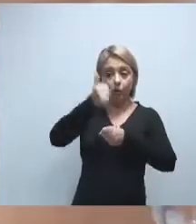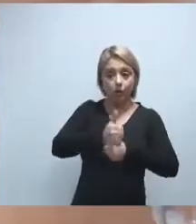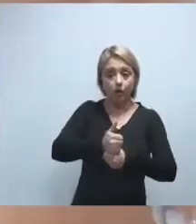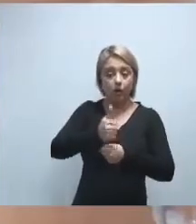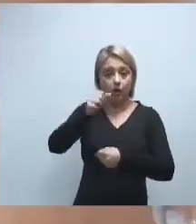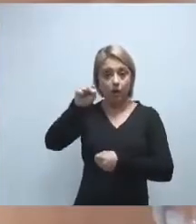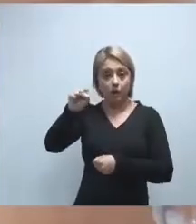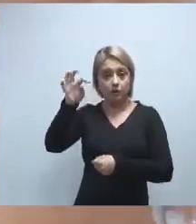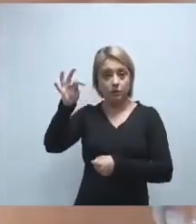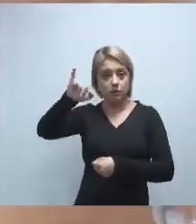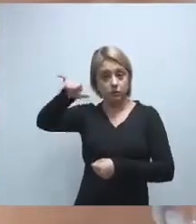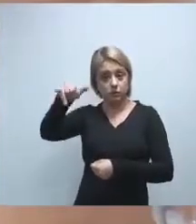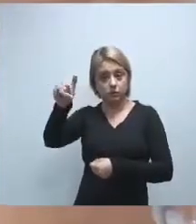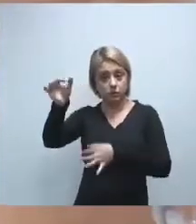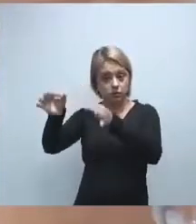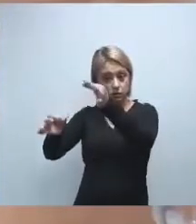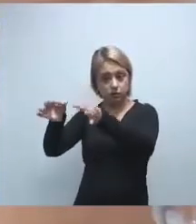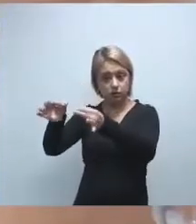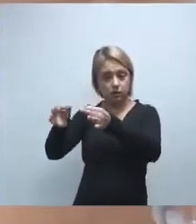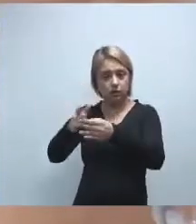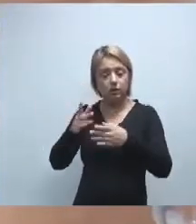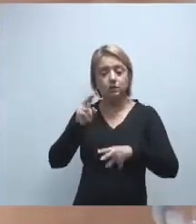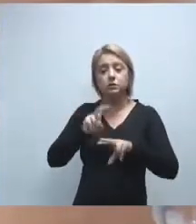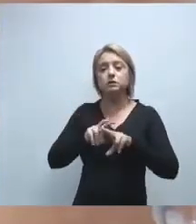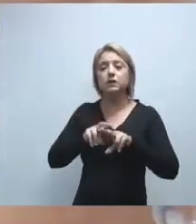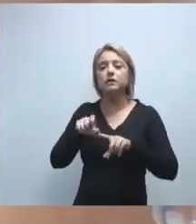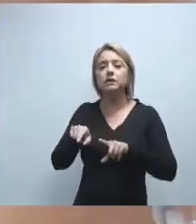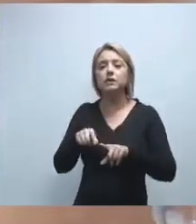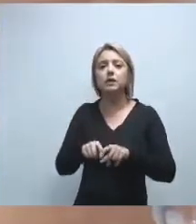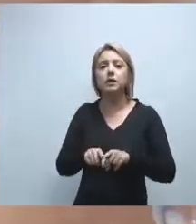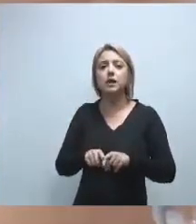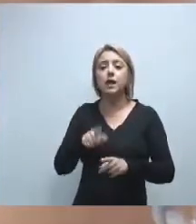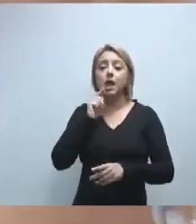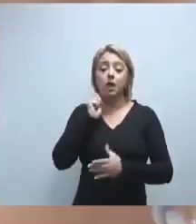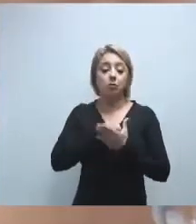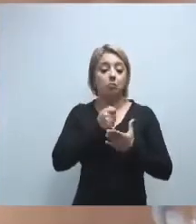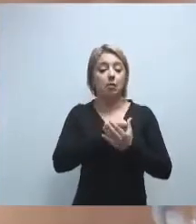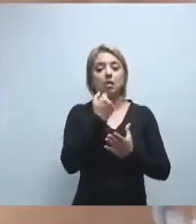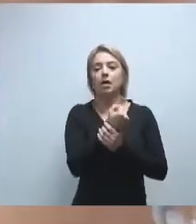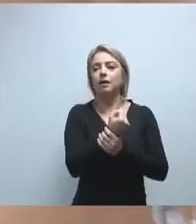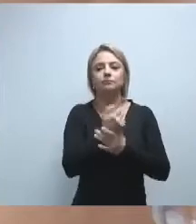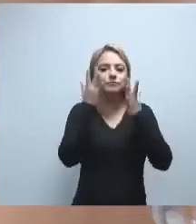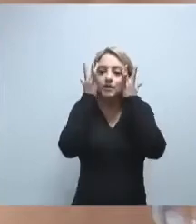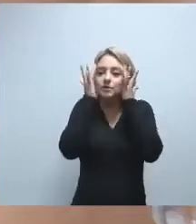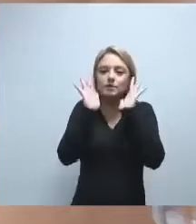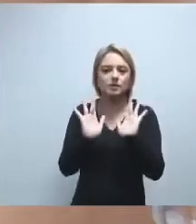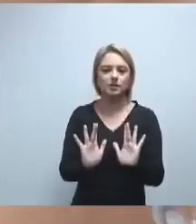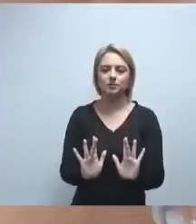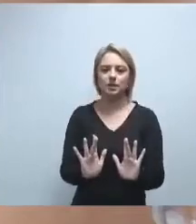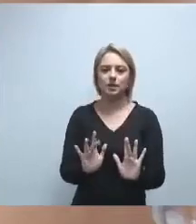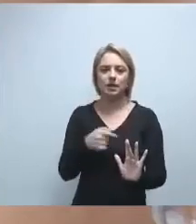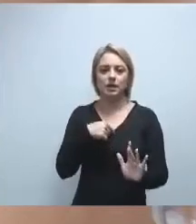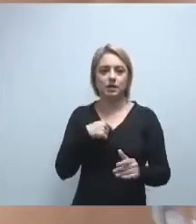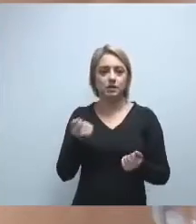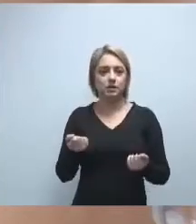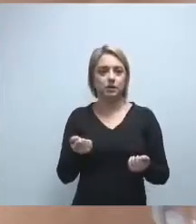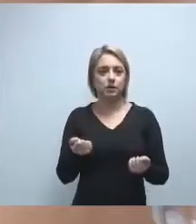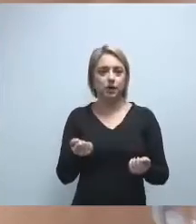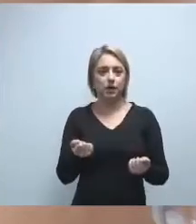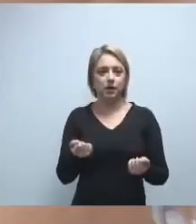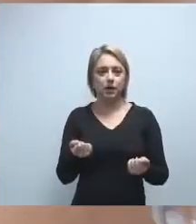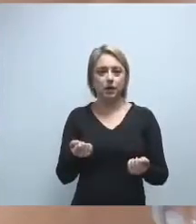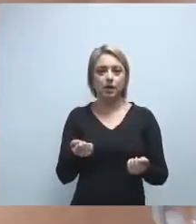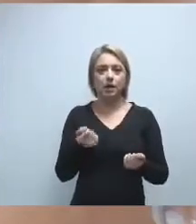stj e eu sentava ali em mandado de segurança eu não sabia se eu era custos legis